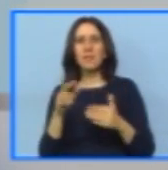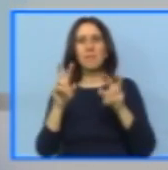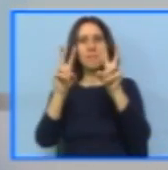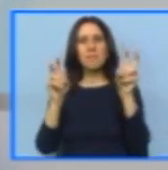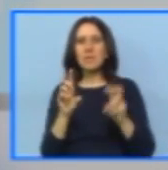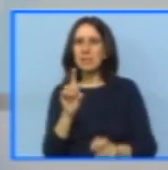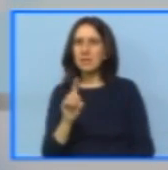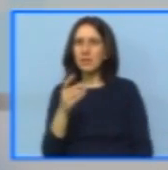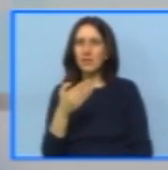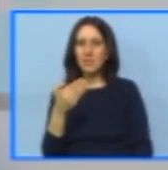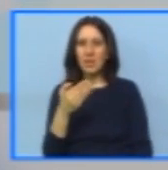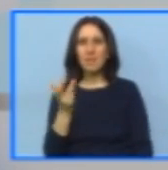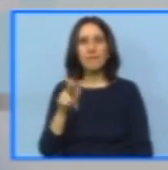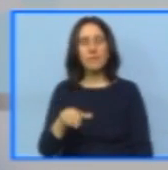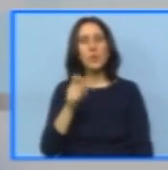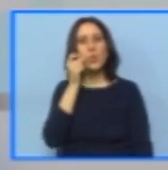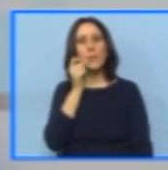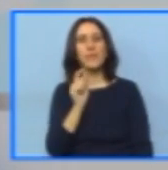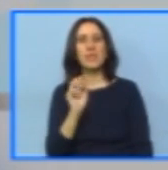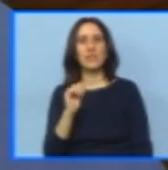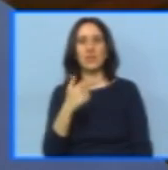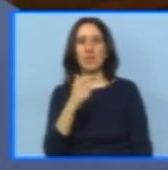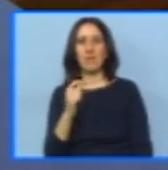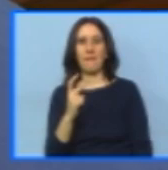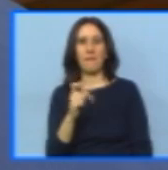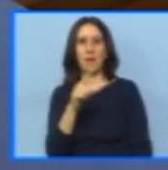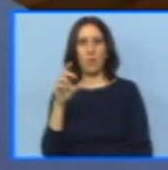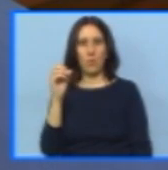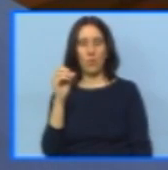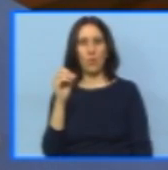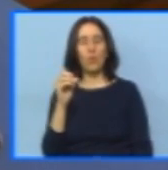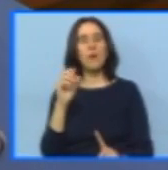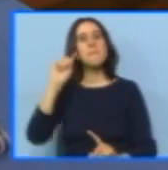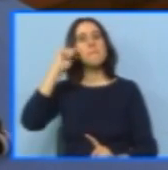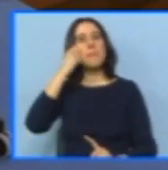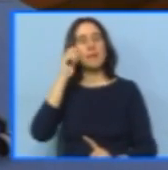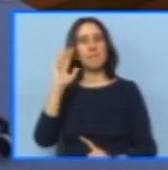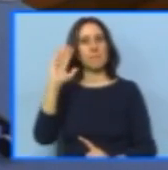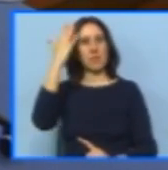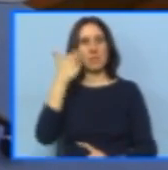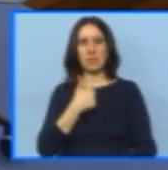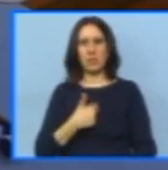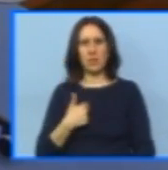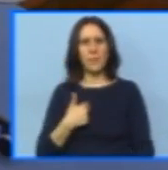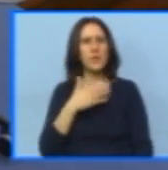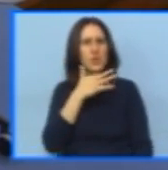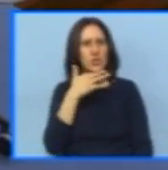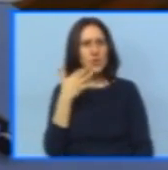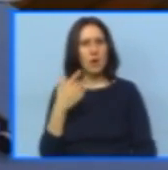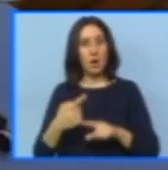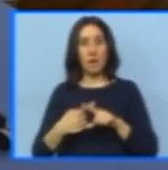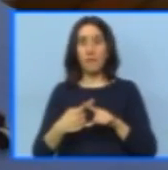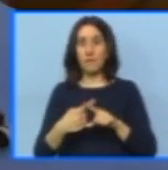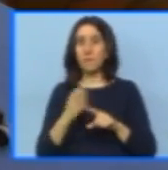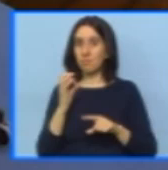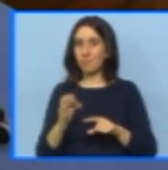7, aparece a figura de Estevão, e que é o primeiro mártir cristão. E o que é curioso é que é interessantíssimo, não é? E é de propósito